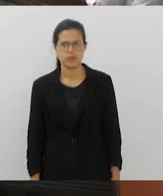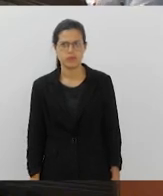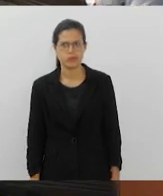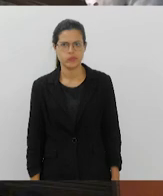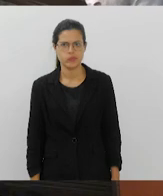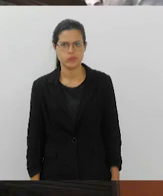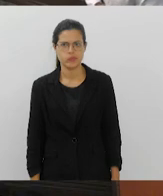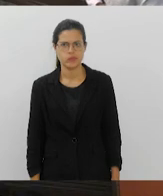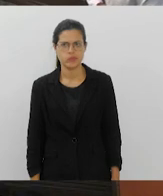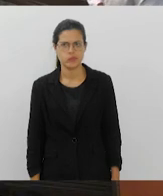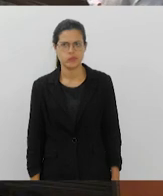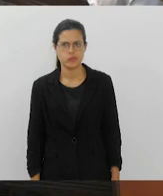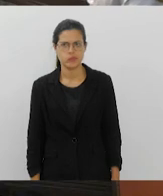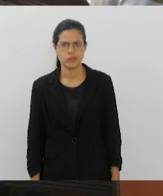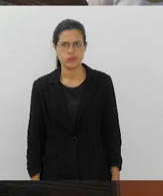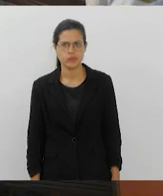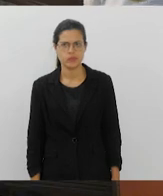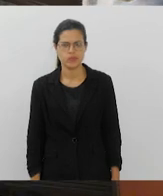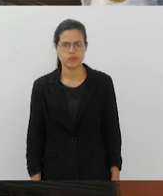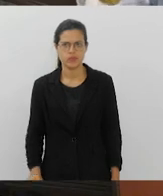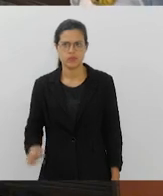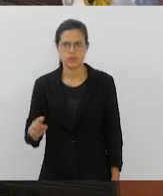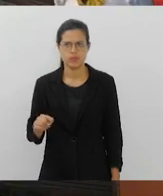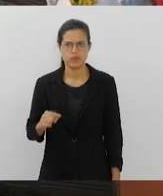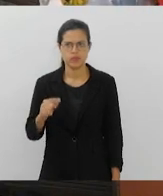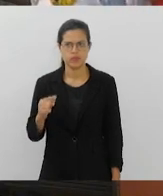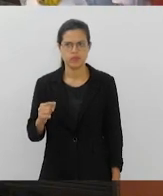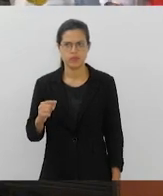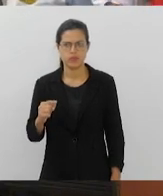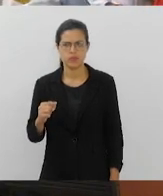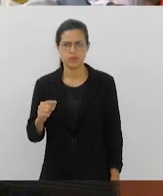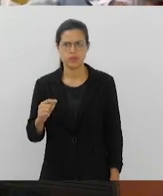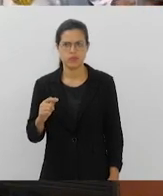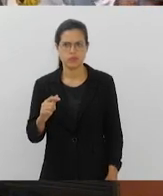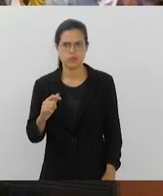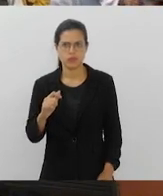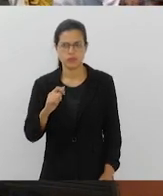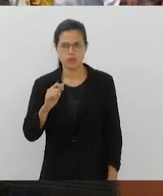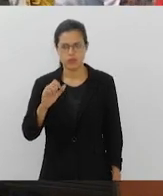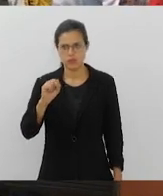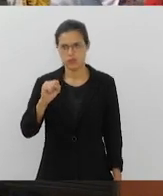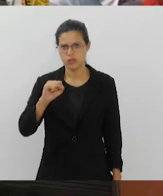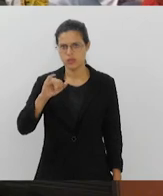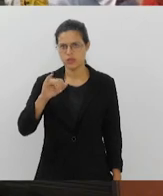O próximo agraciado, senhor jornalista Silvio Augusto.